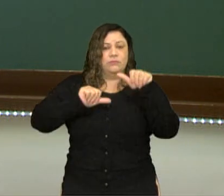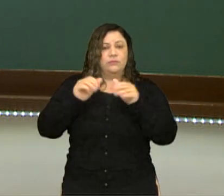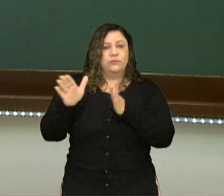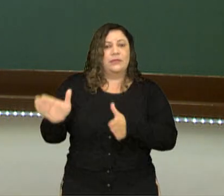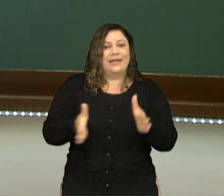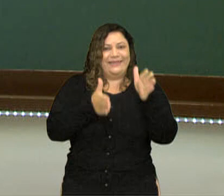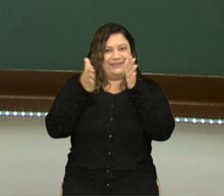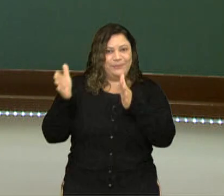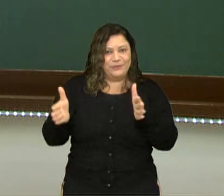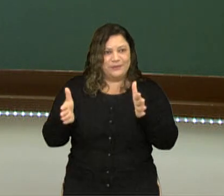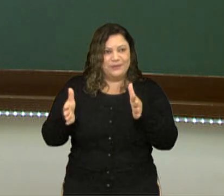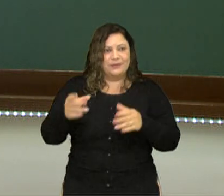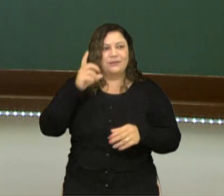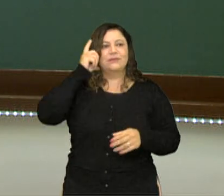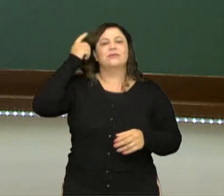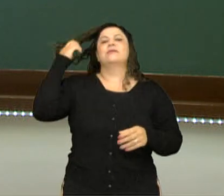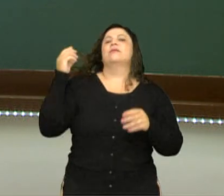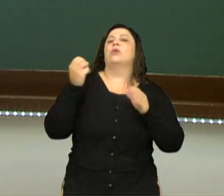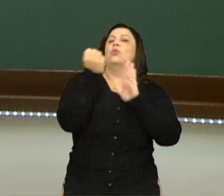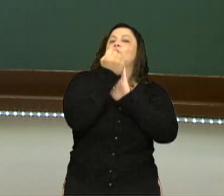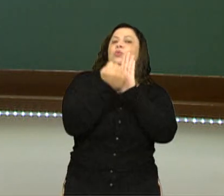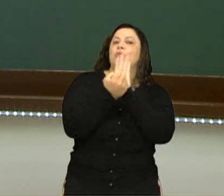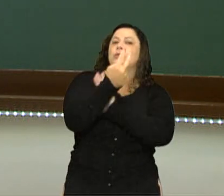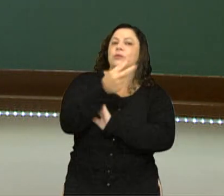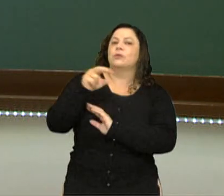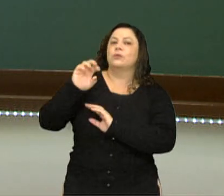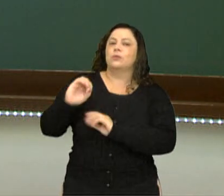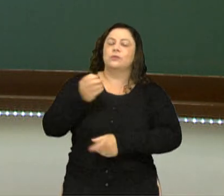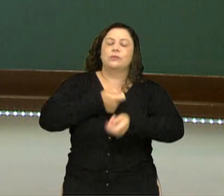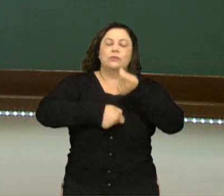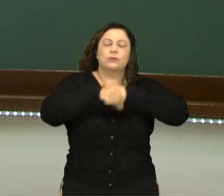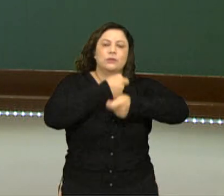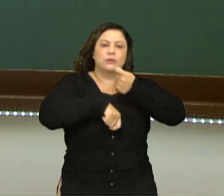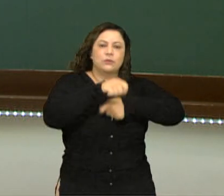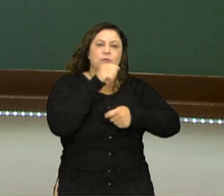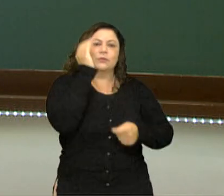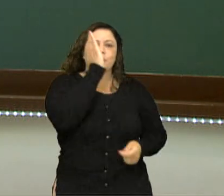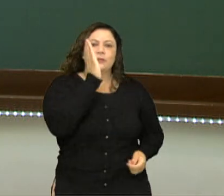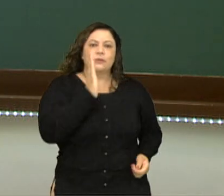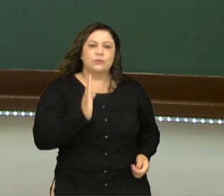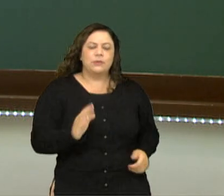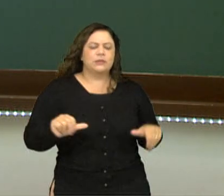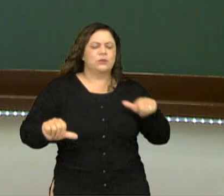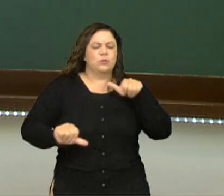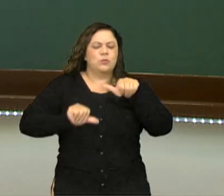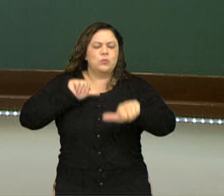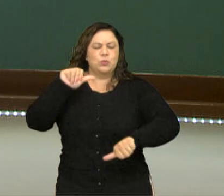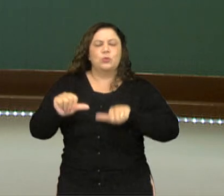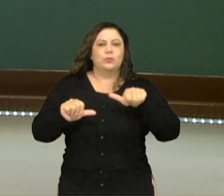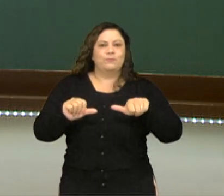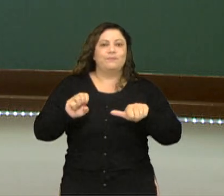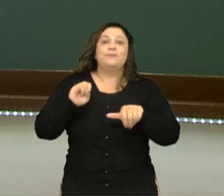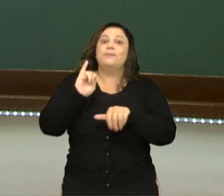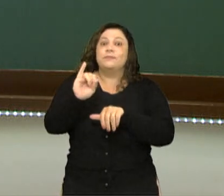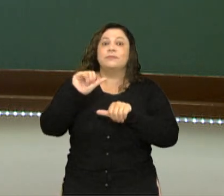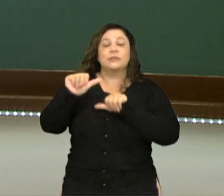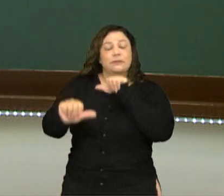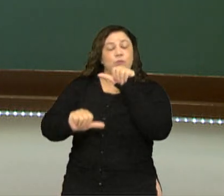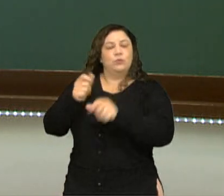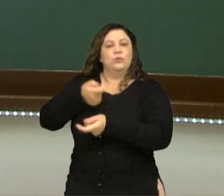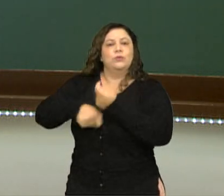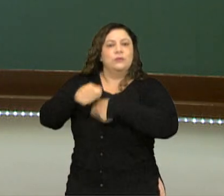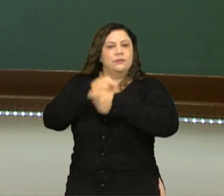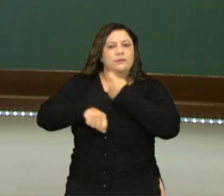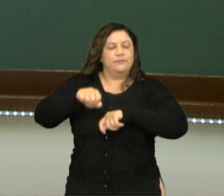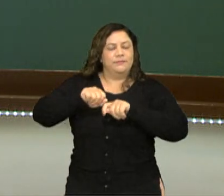processo? Então, no século XX, a economia do Brasil mudou. Se a economia mudou, eu vou ter uma mudança